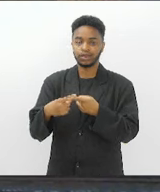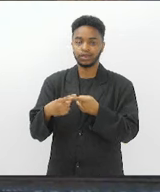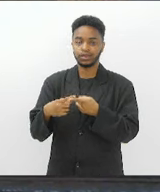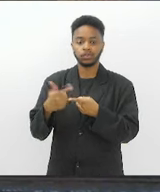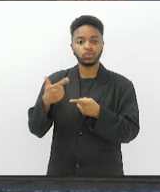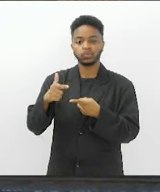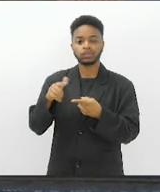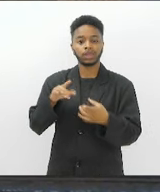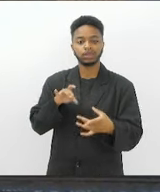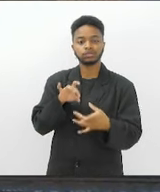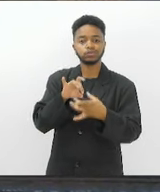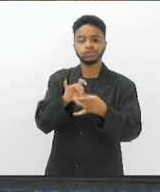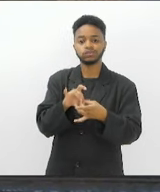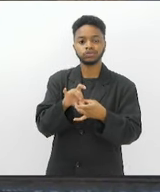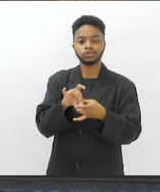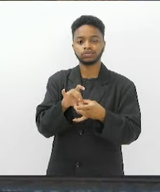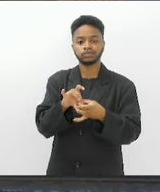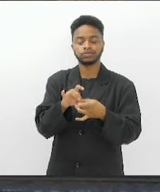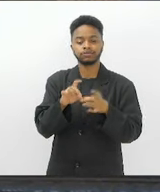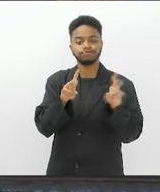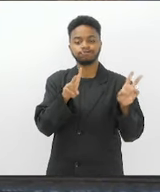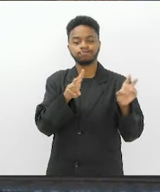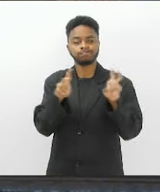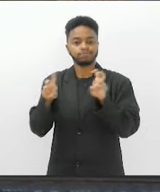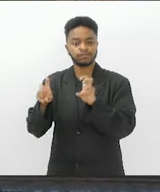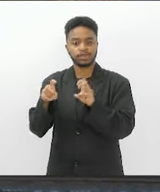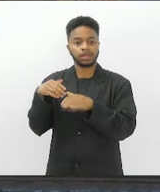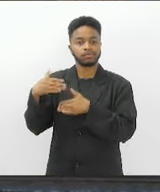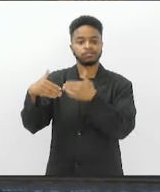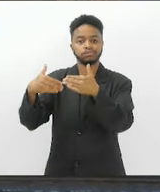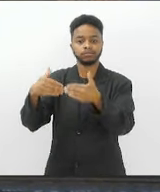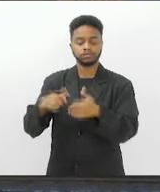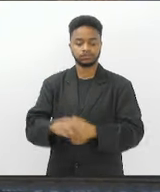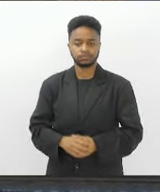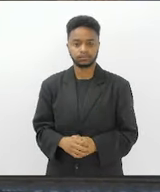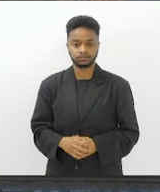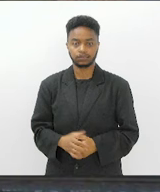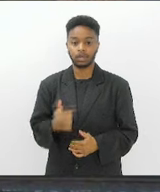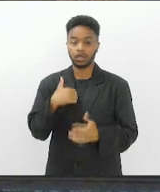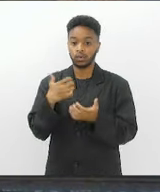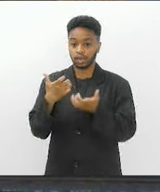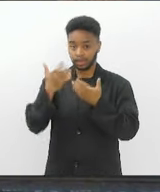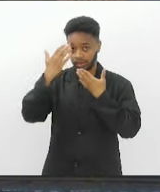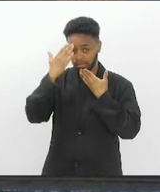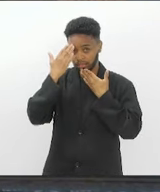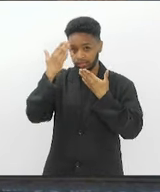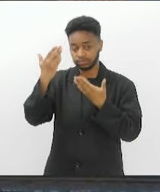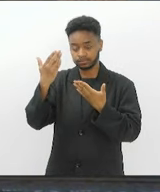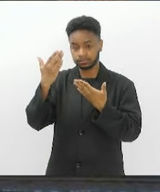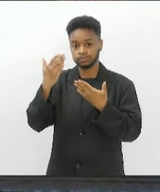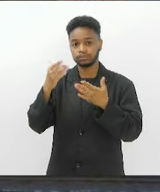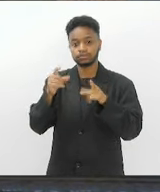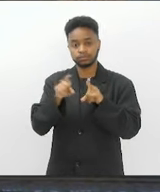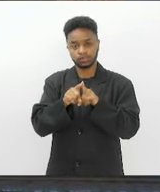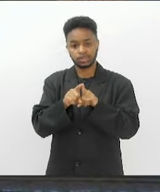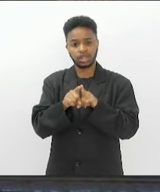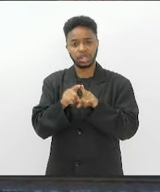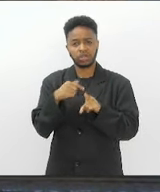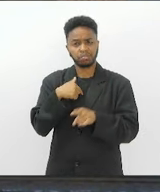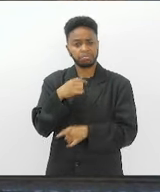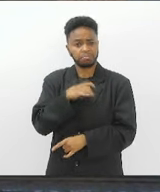acompanhada desses likes. Queria te agradecer, e faço isso despido de qualquer